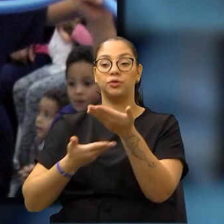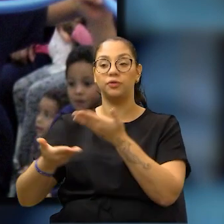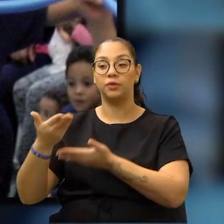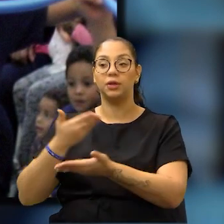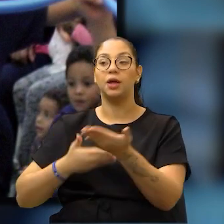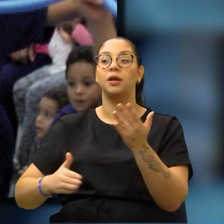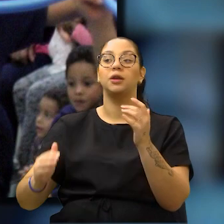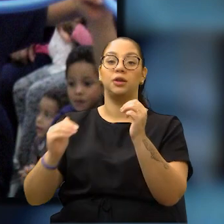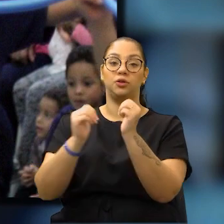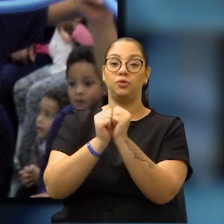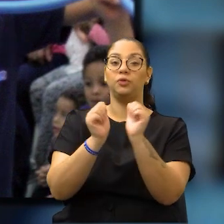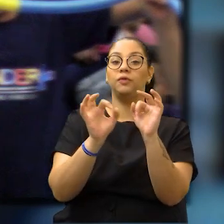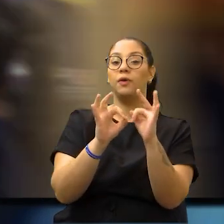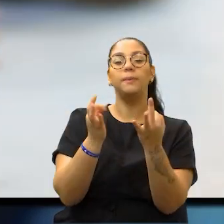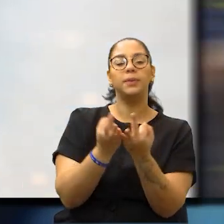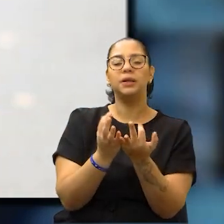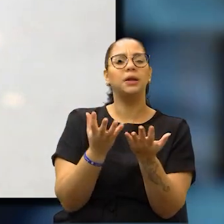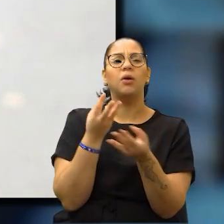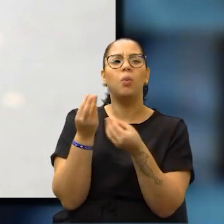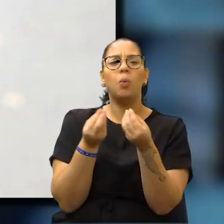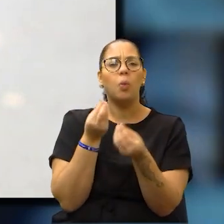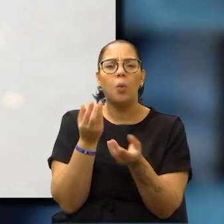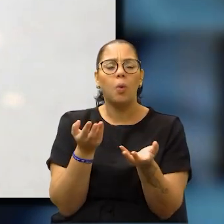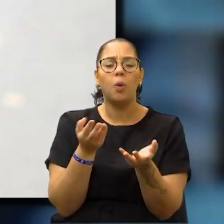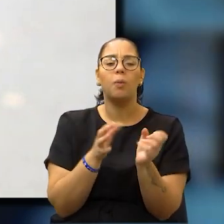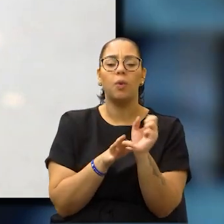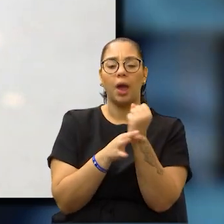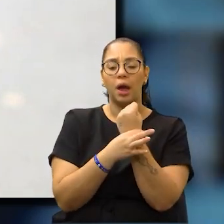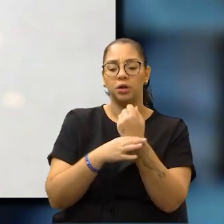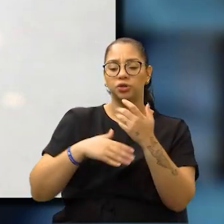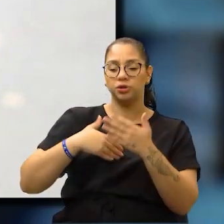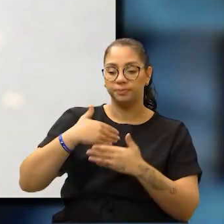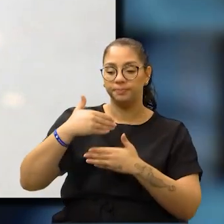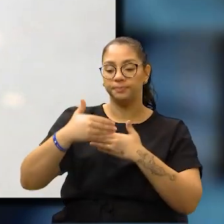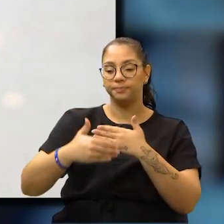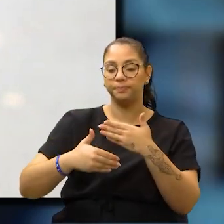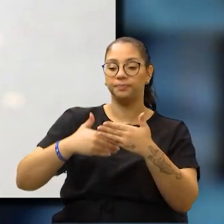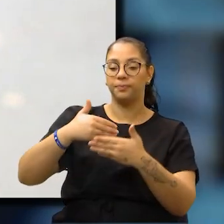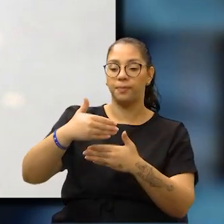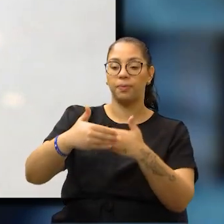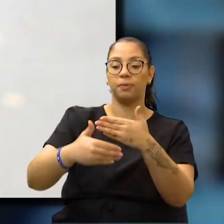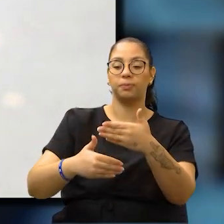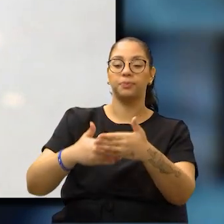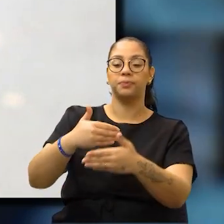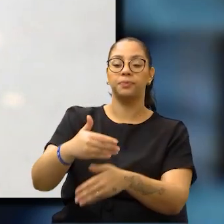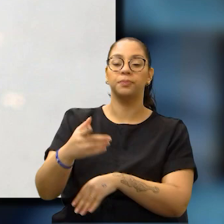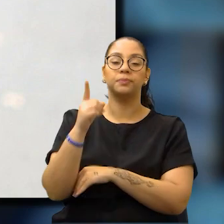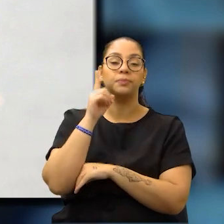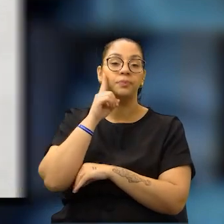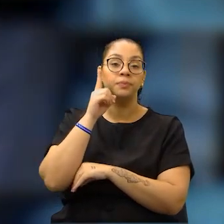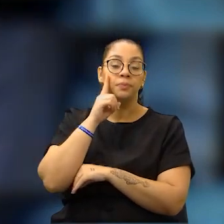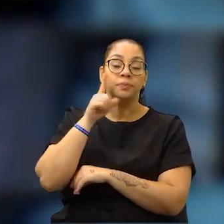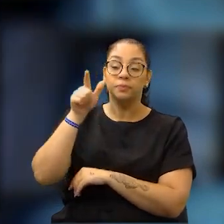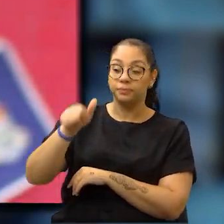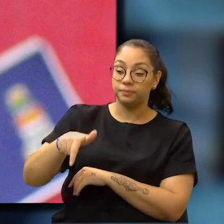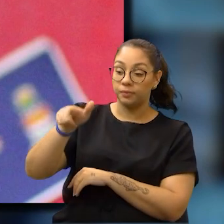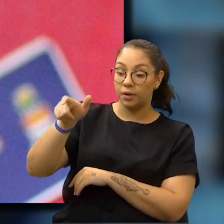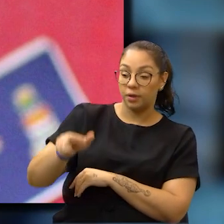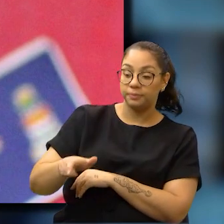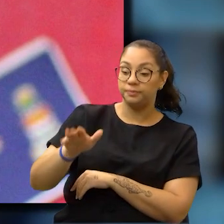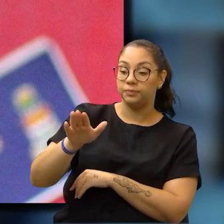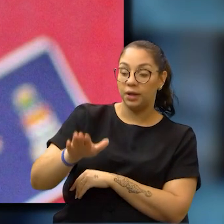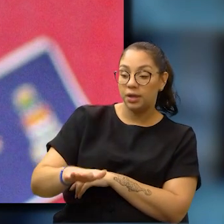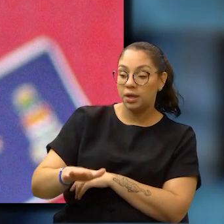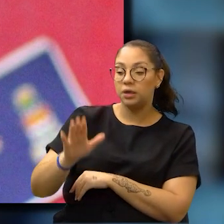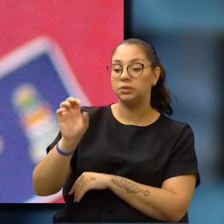espaço de convivência. E o nosso trabalho com as famílias, né? Como é que a gente vai garantindo ao longo dos processos, né, no